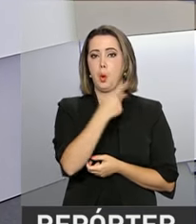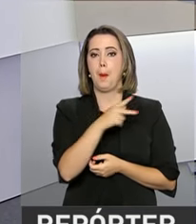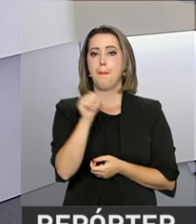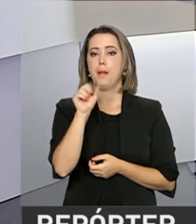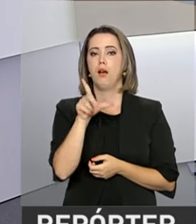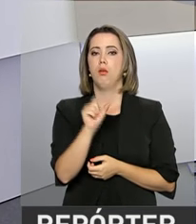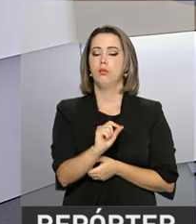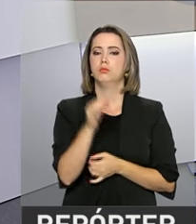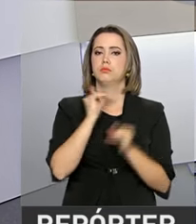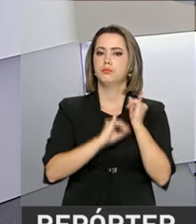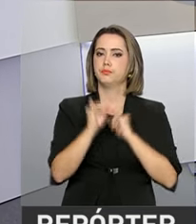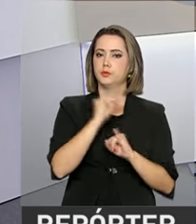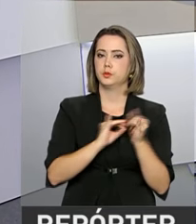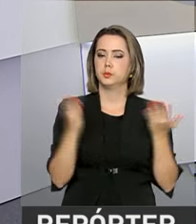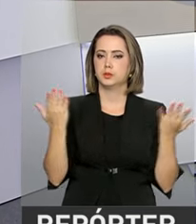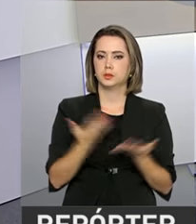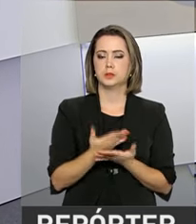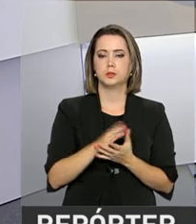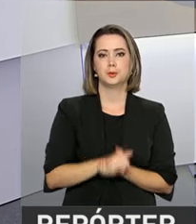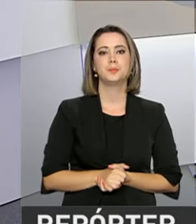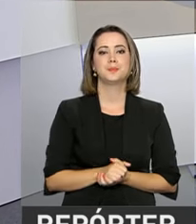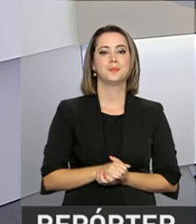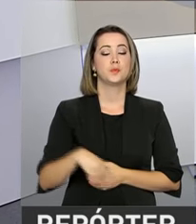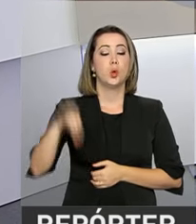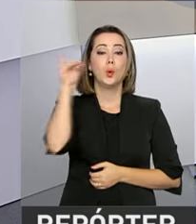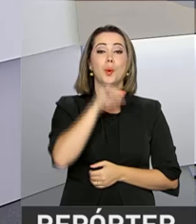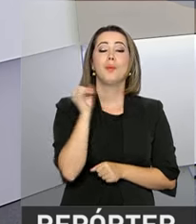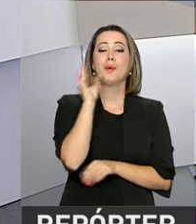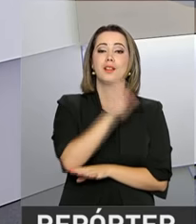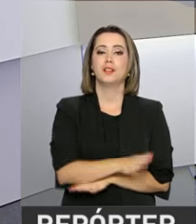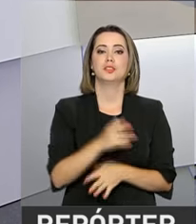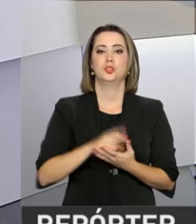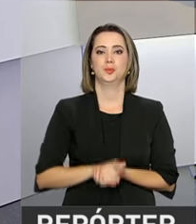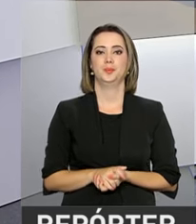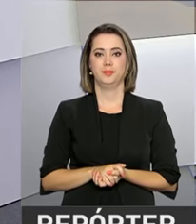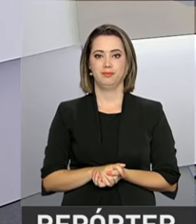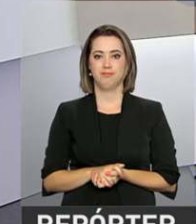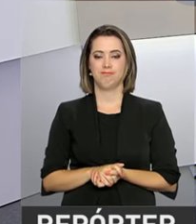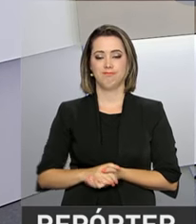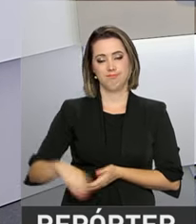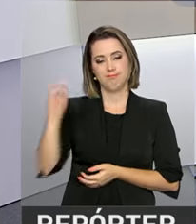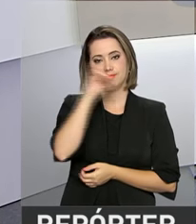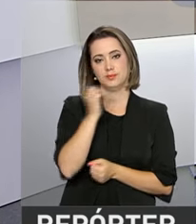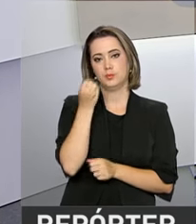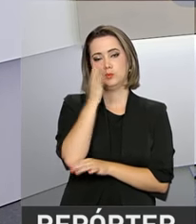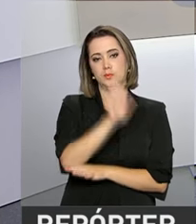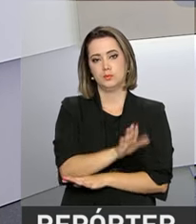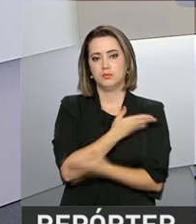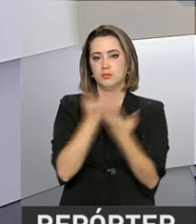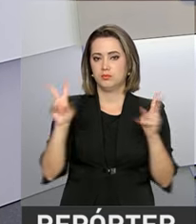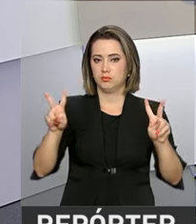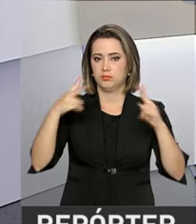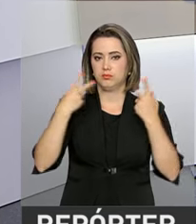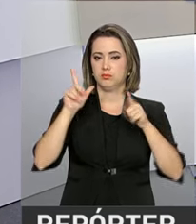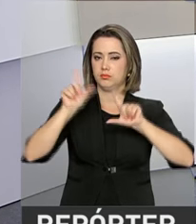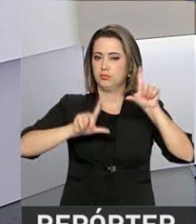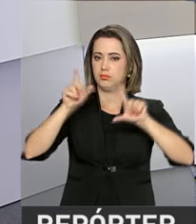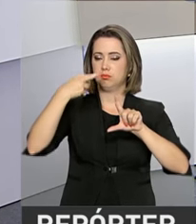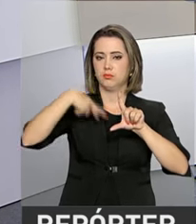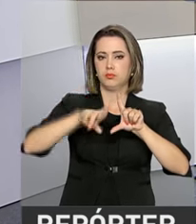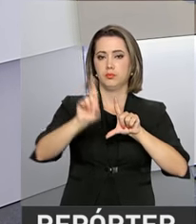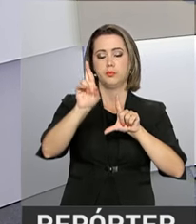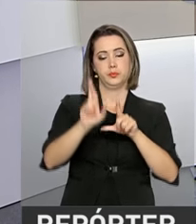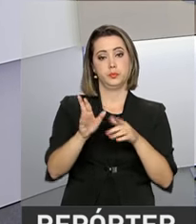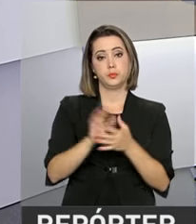Lasalve tem as informações ao vivo para a gente. Olá, Paulo, boa tarde para você. Olá, Roberto, boa tarde. Boa tarde a todos que nos assistem na